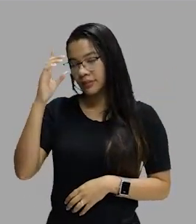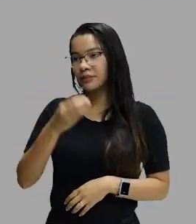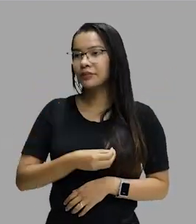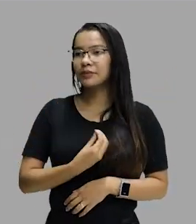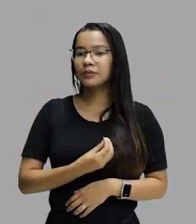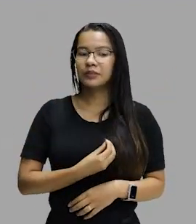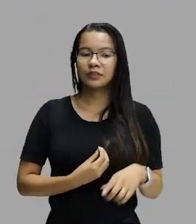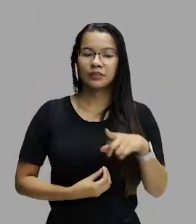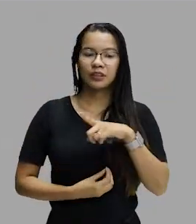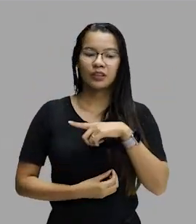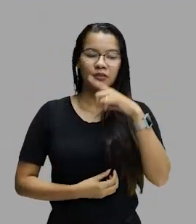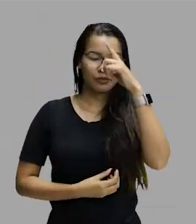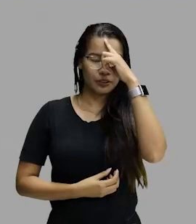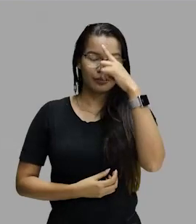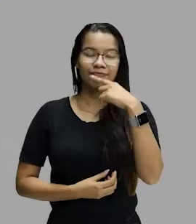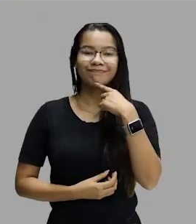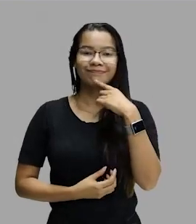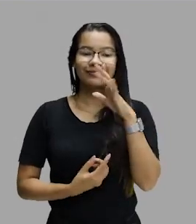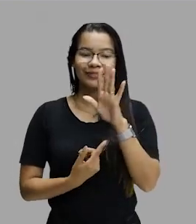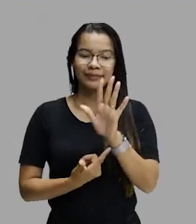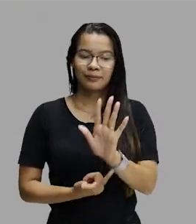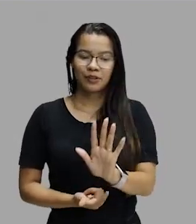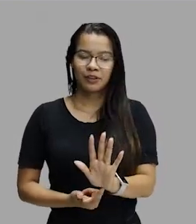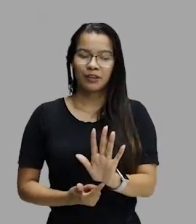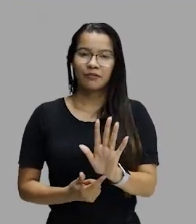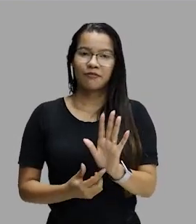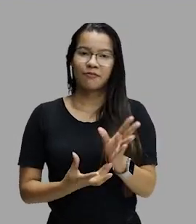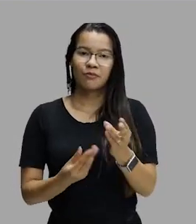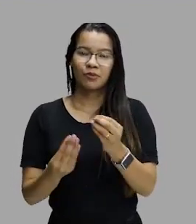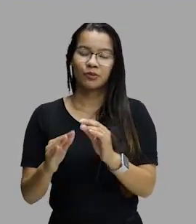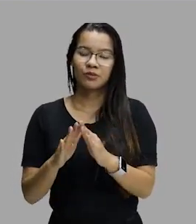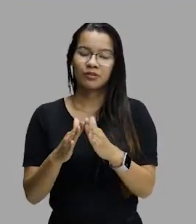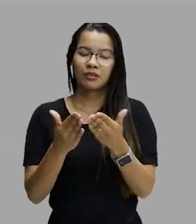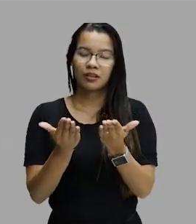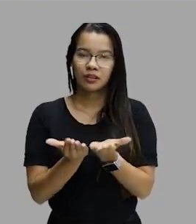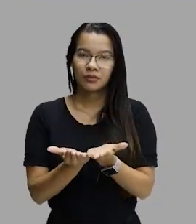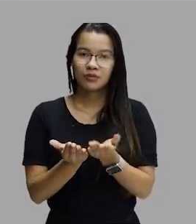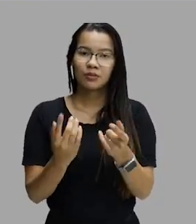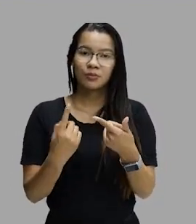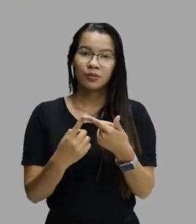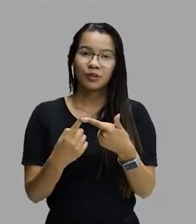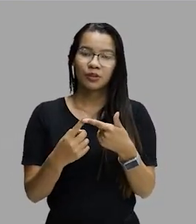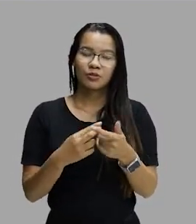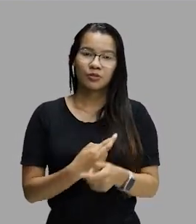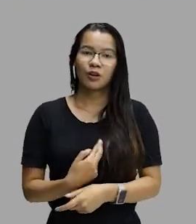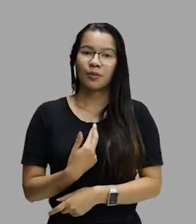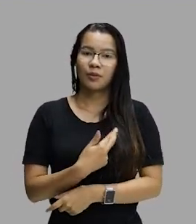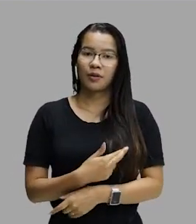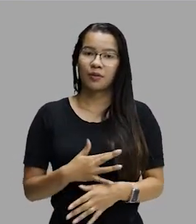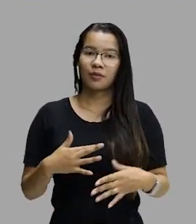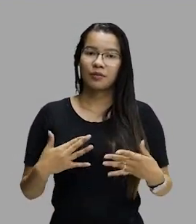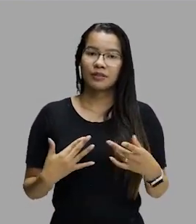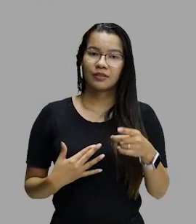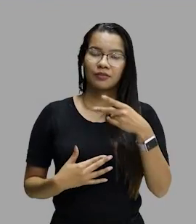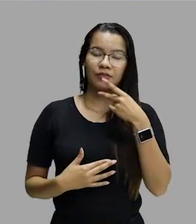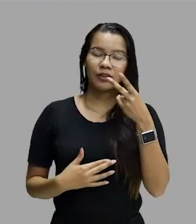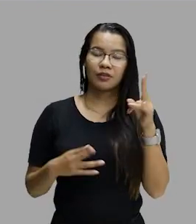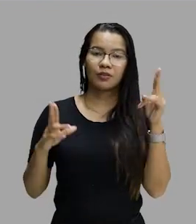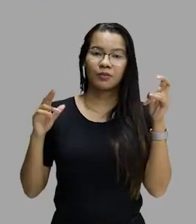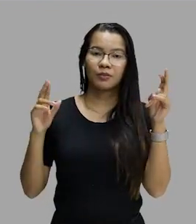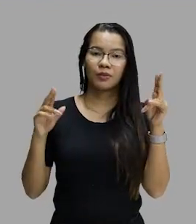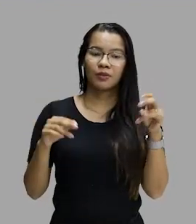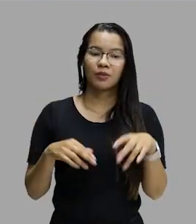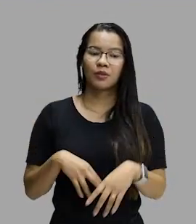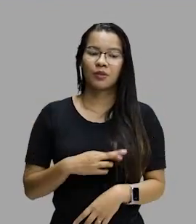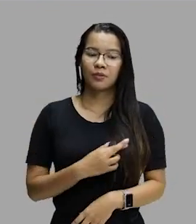para vocês, a figura de muitos livros, porque os romances, né, quando você fala de romance, você associa logo a um livro,